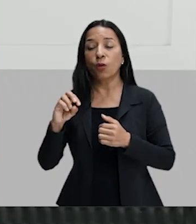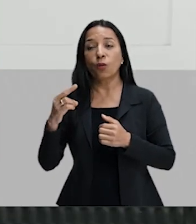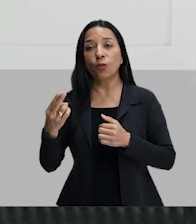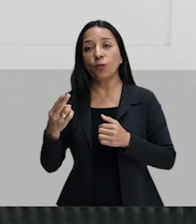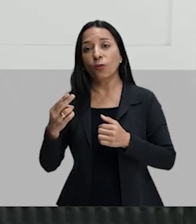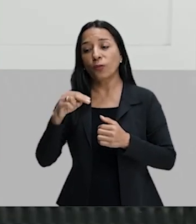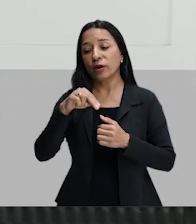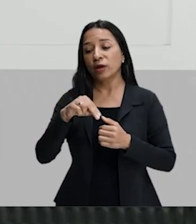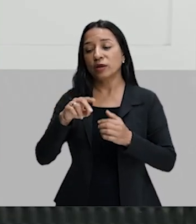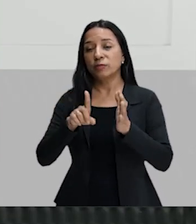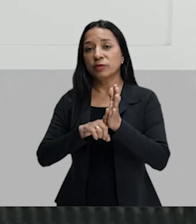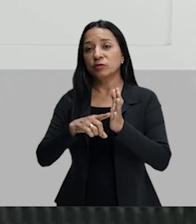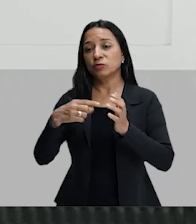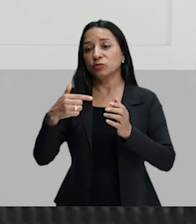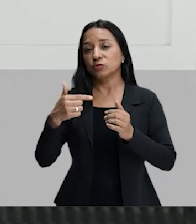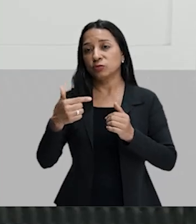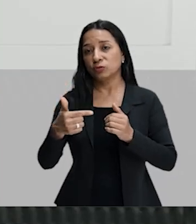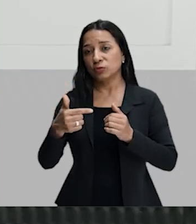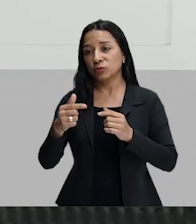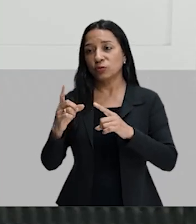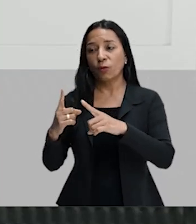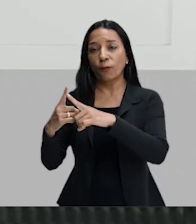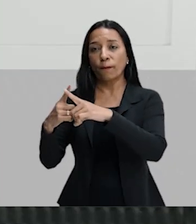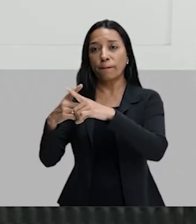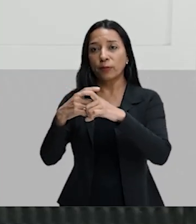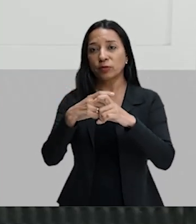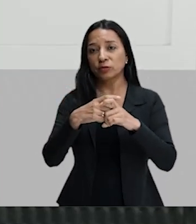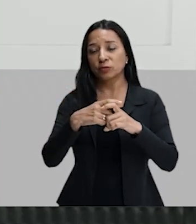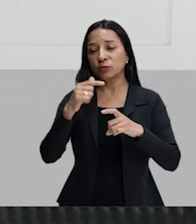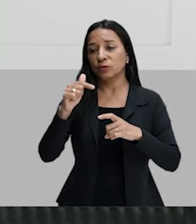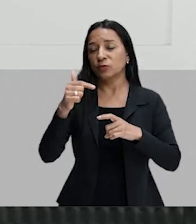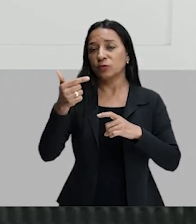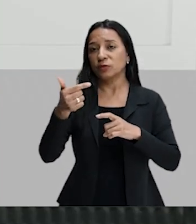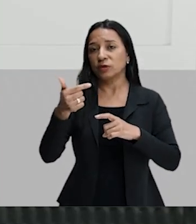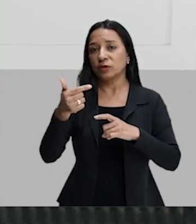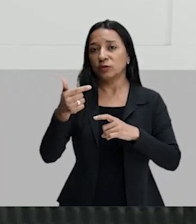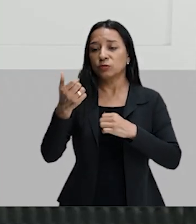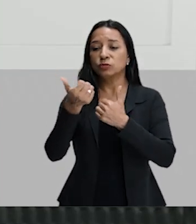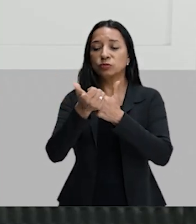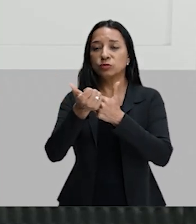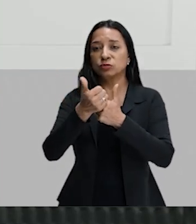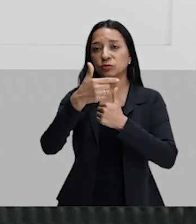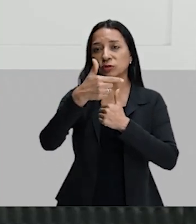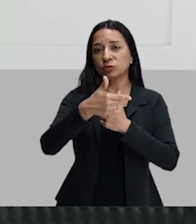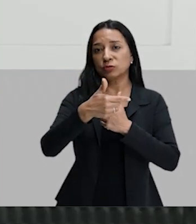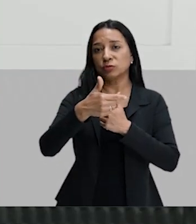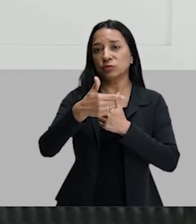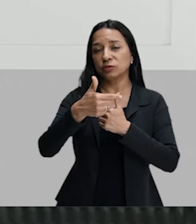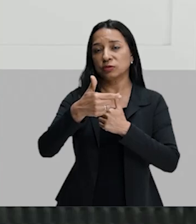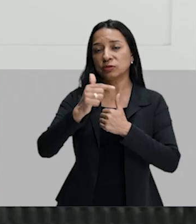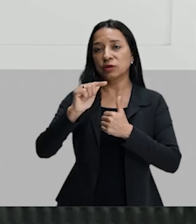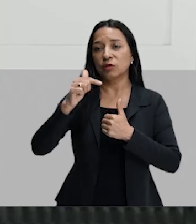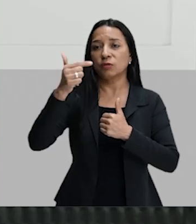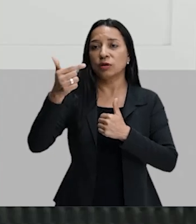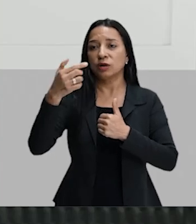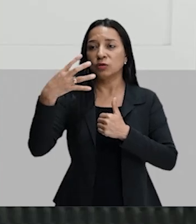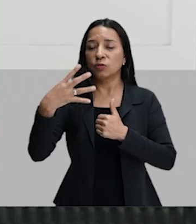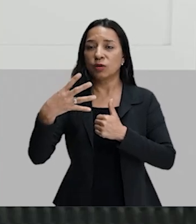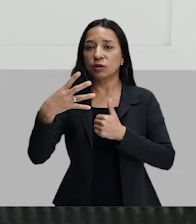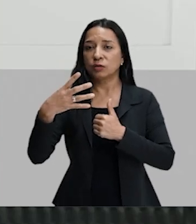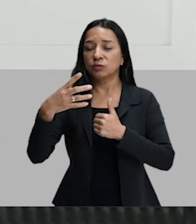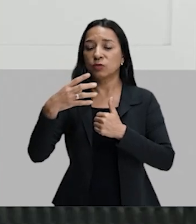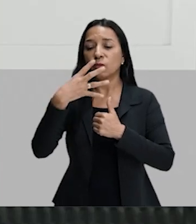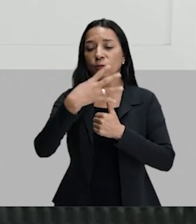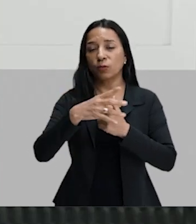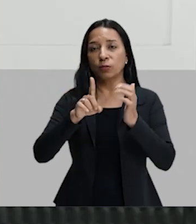o polinômio será do segundo grau. Por quê? Substitua aqui, ó. 2 ao quadrado, 4. 4 menos 4